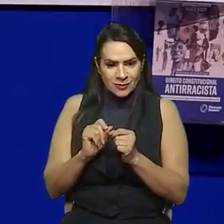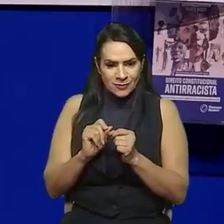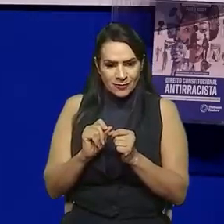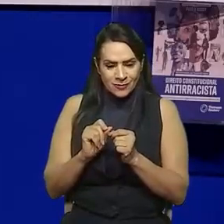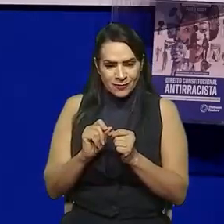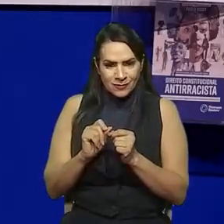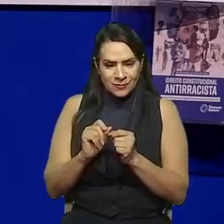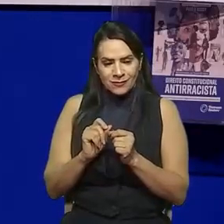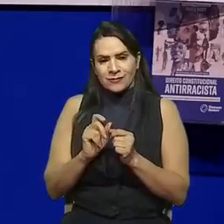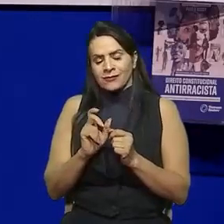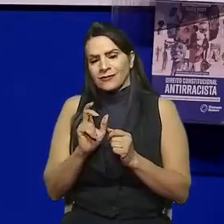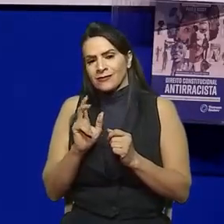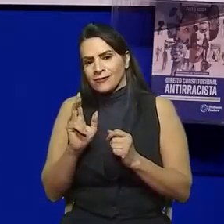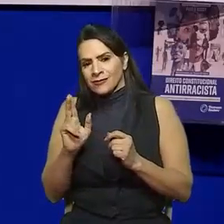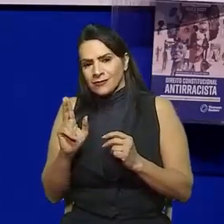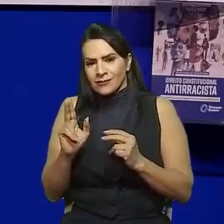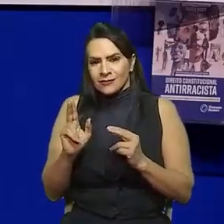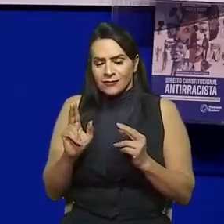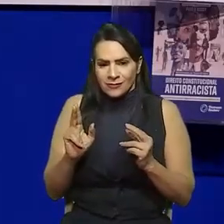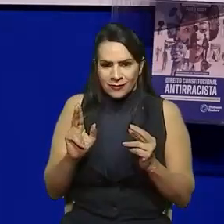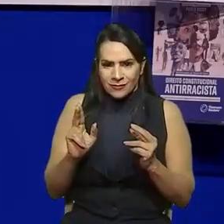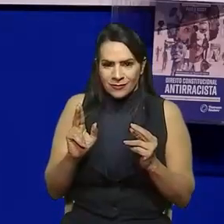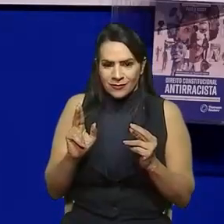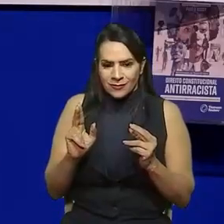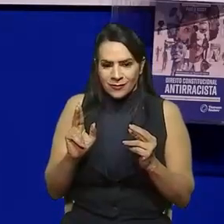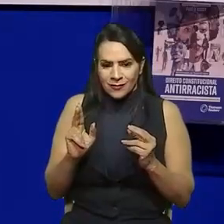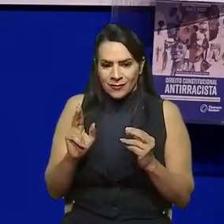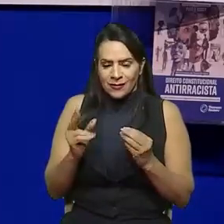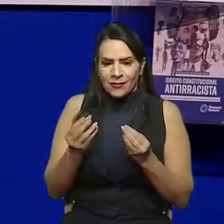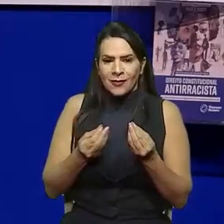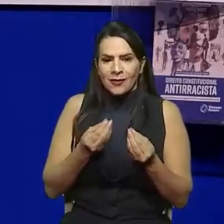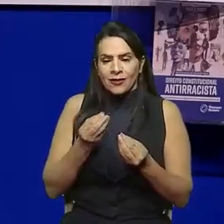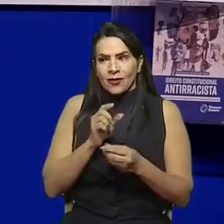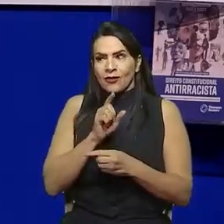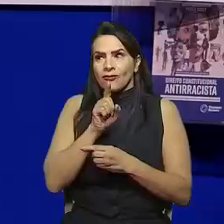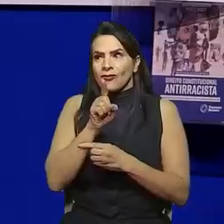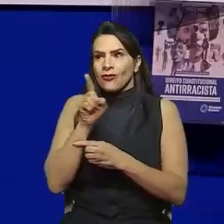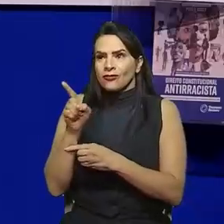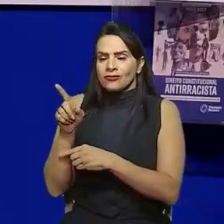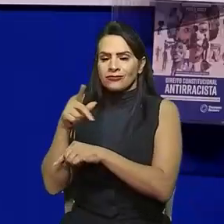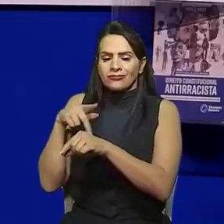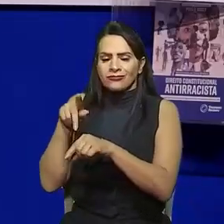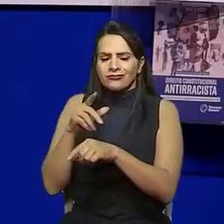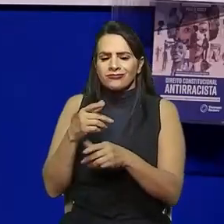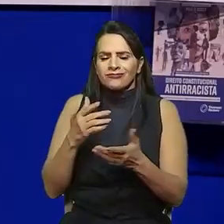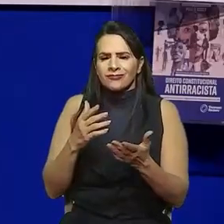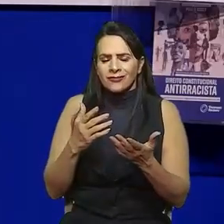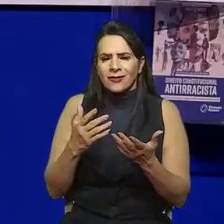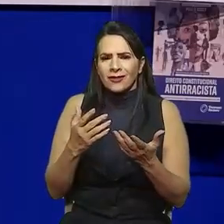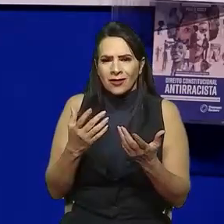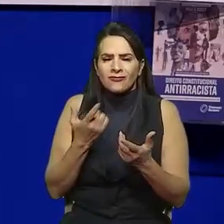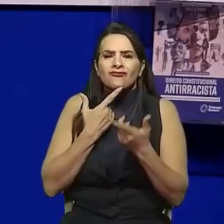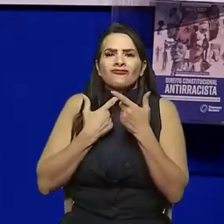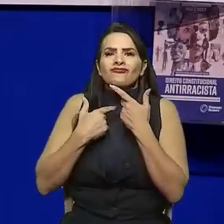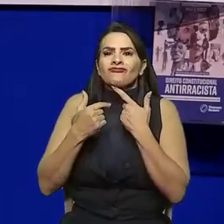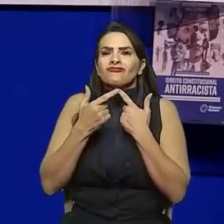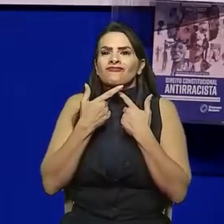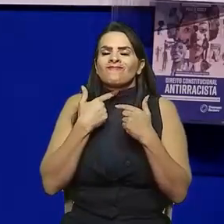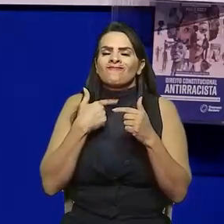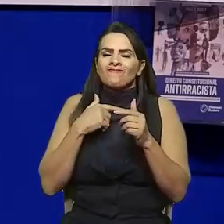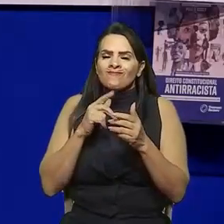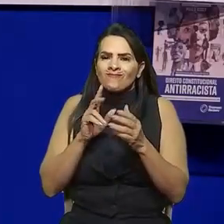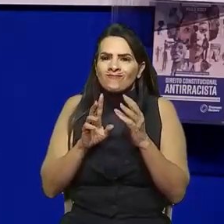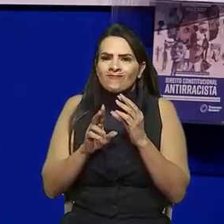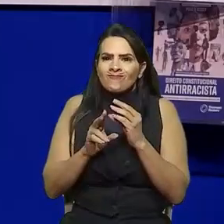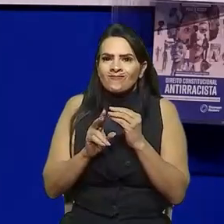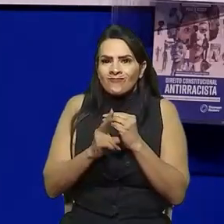para o Daomé, para o Benin e para a Nigéria. Eu tenho muita vontade ainda de fazer e não me